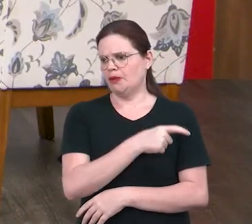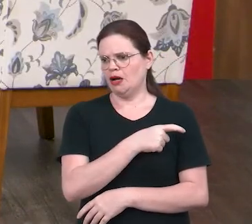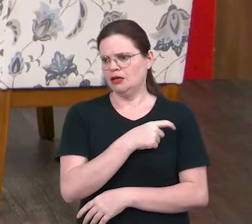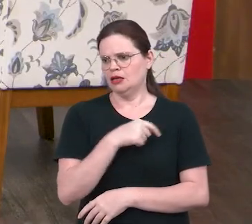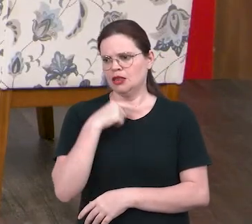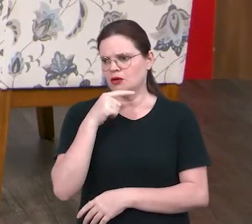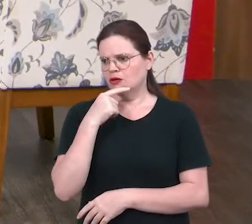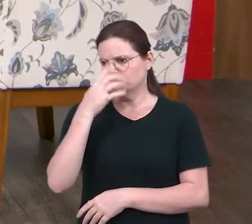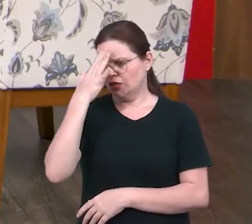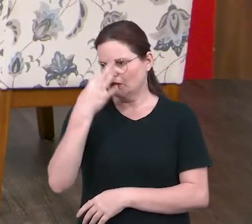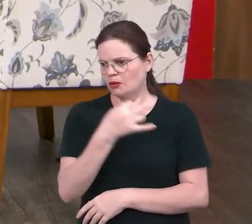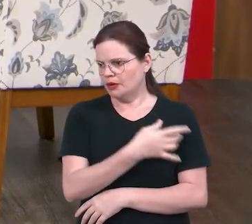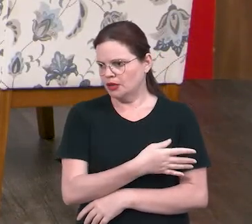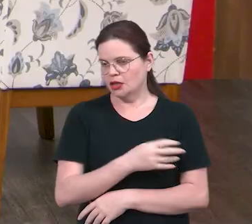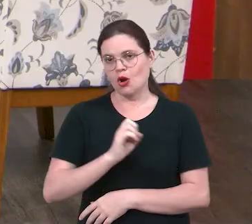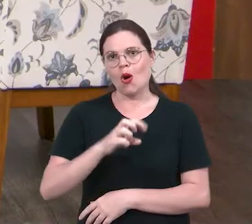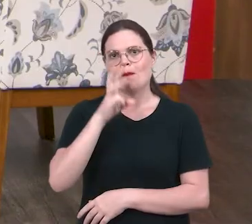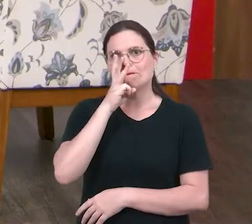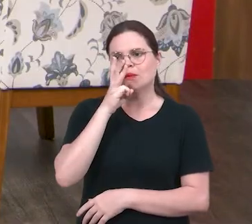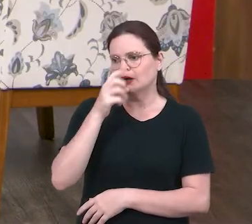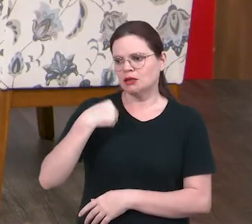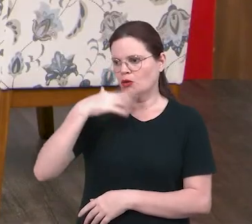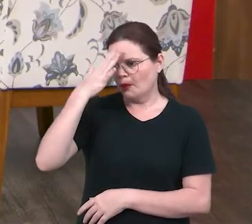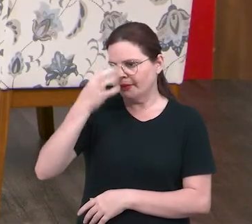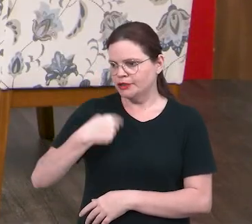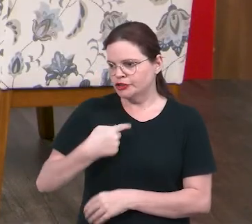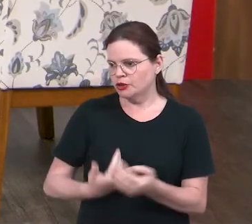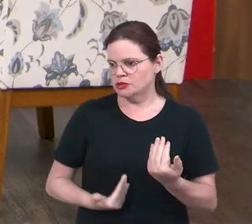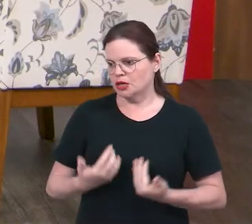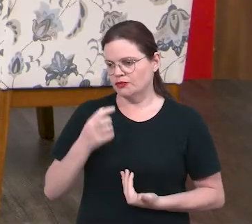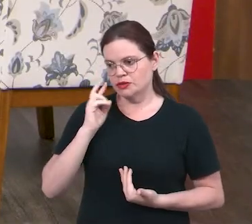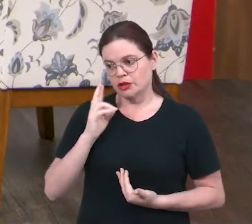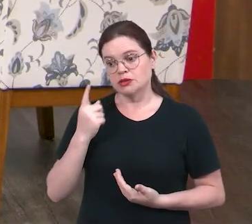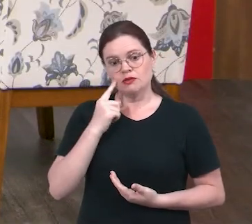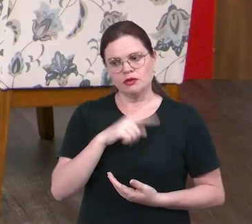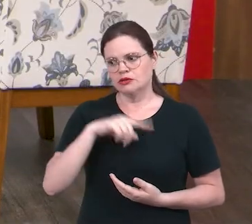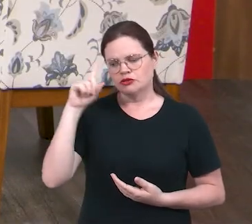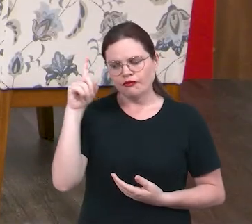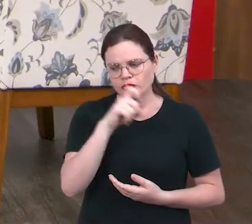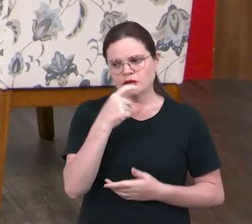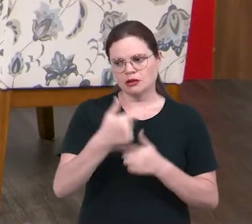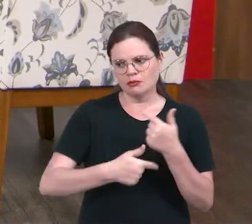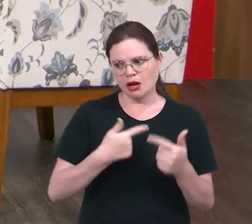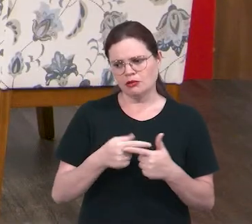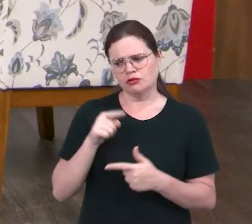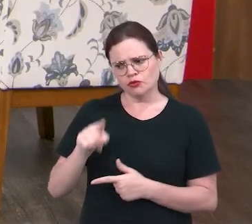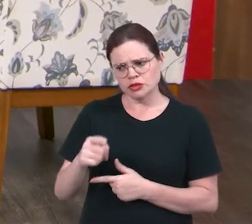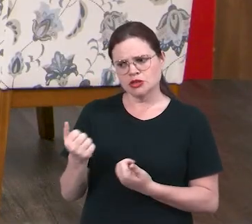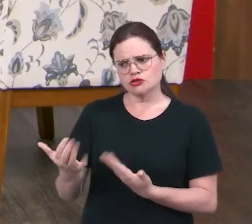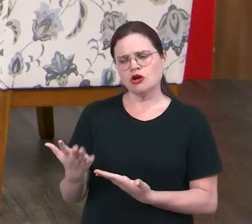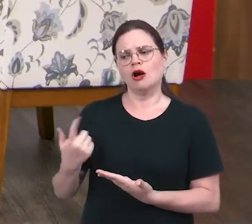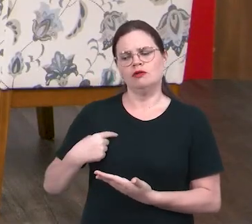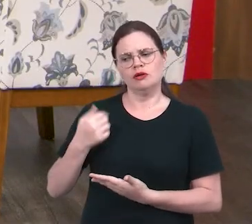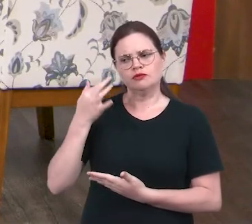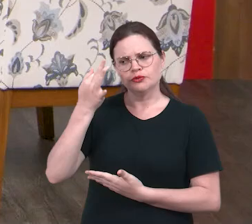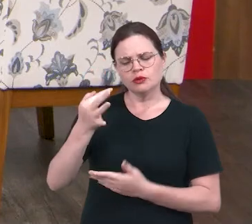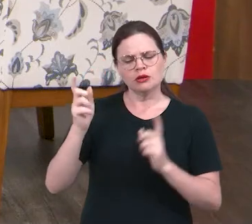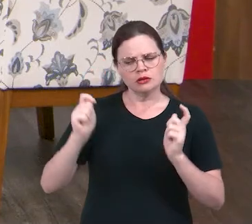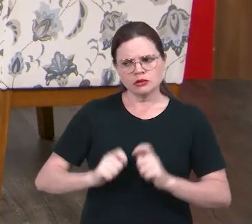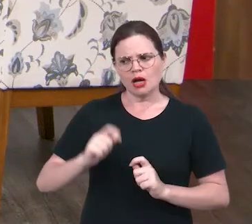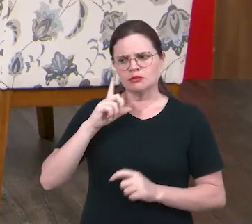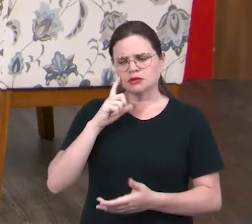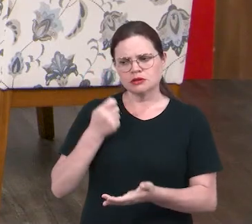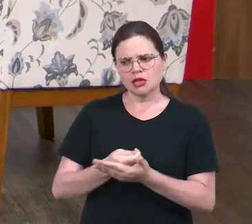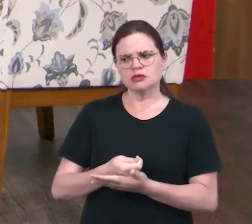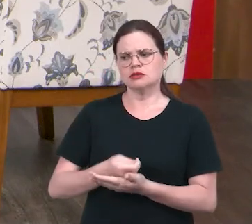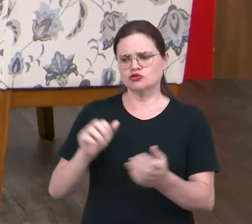às vezes não entende, o que sua mãe às vezes não entende, mas que nós temos o Senhor, nós entendemos. Pois é, você tem esse privilégio de amanhã você poder ter